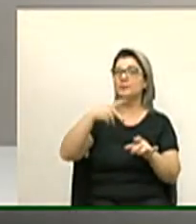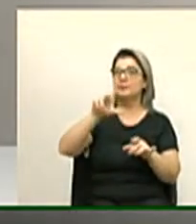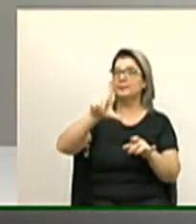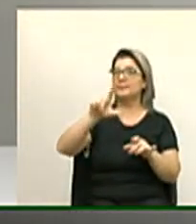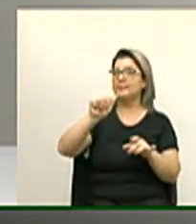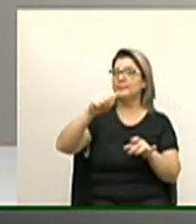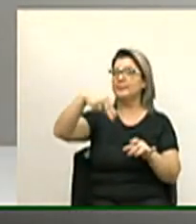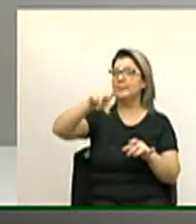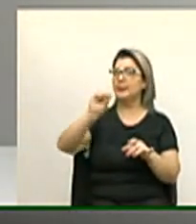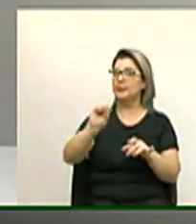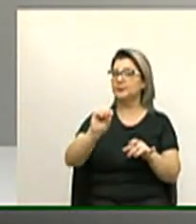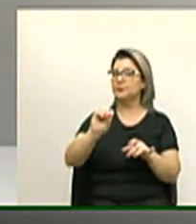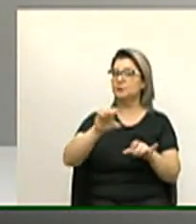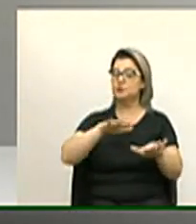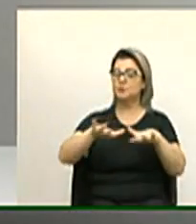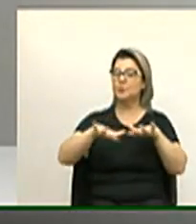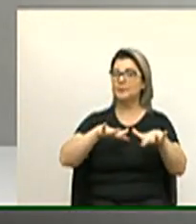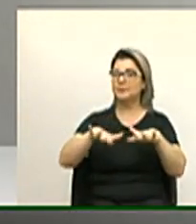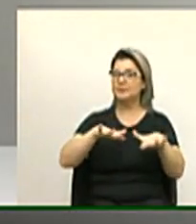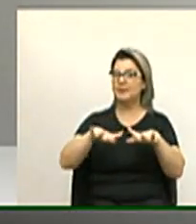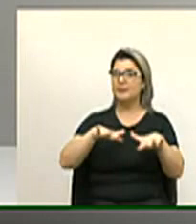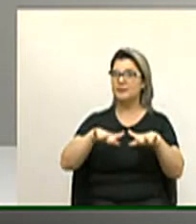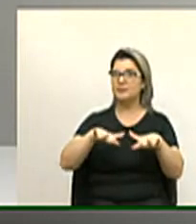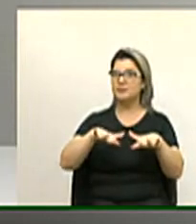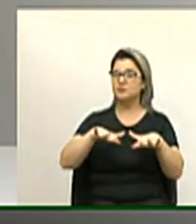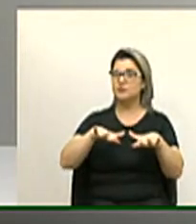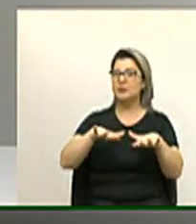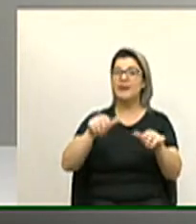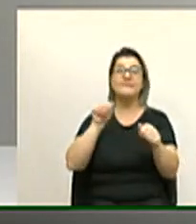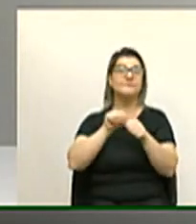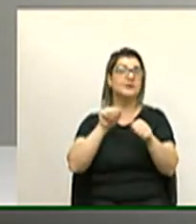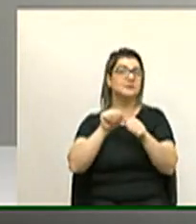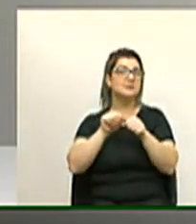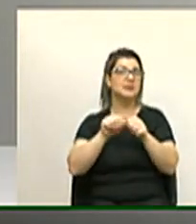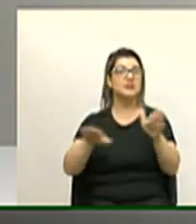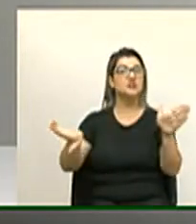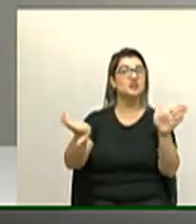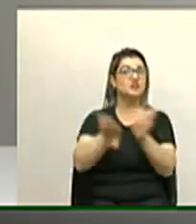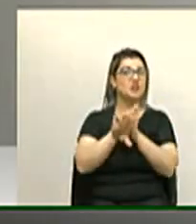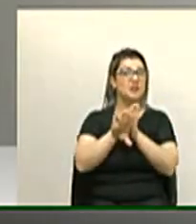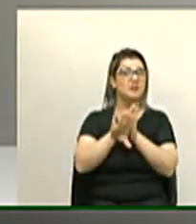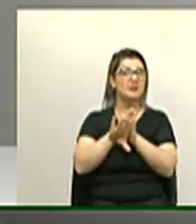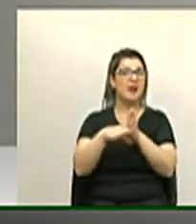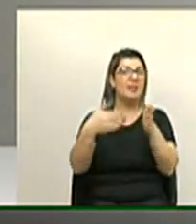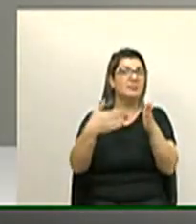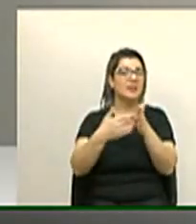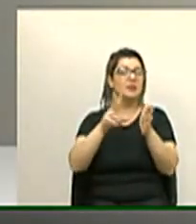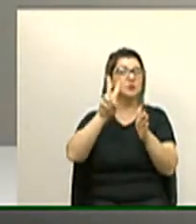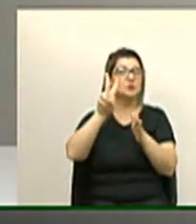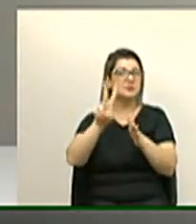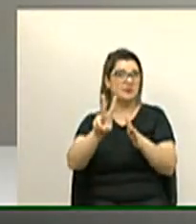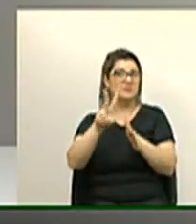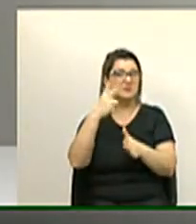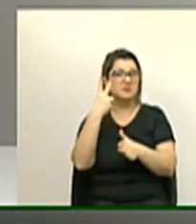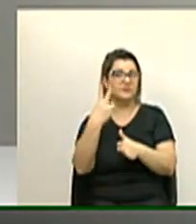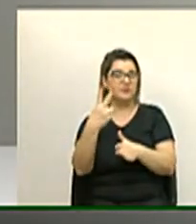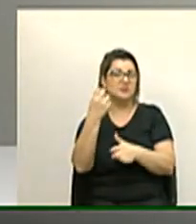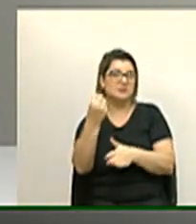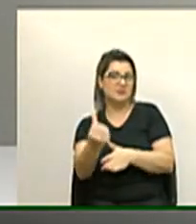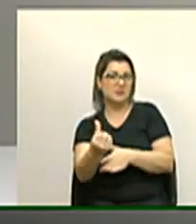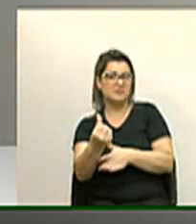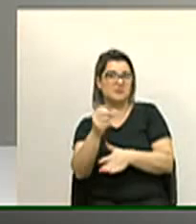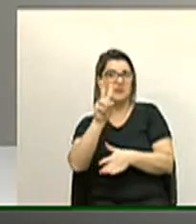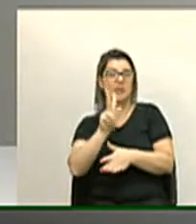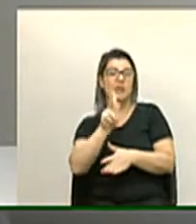de Pelotas é fazer com que se chegue a 226 quilômetros de